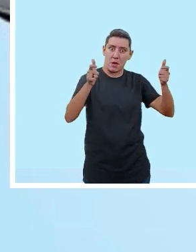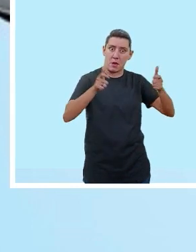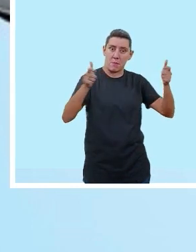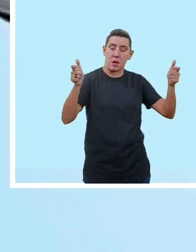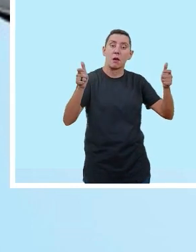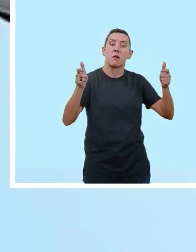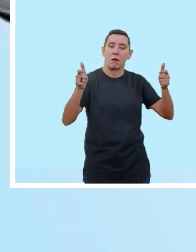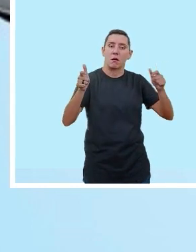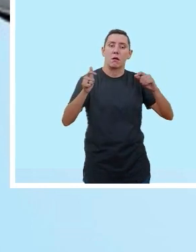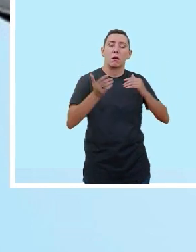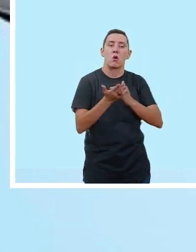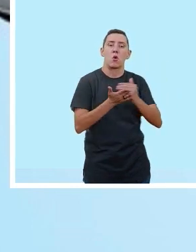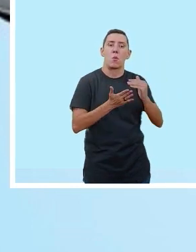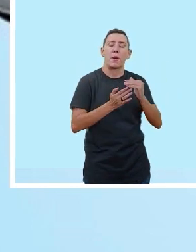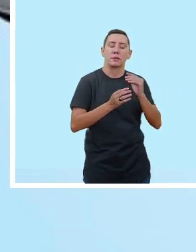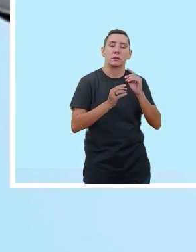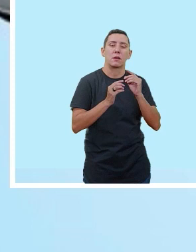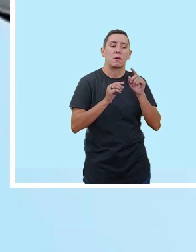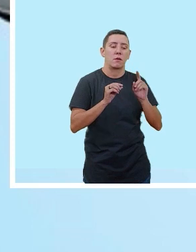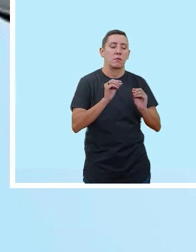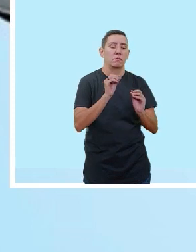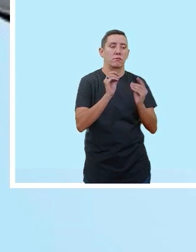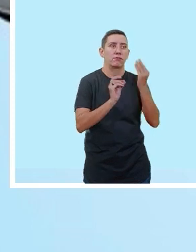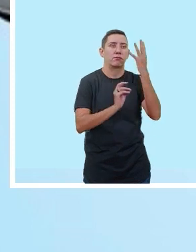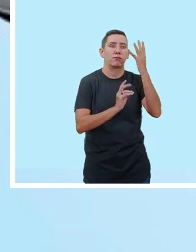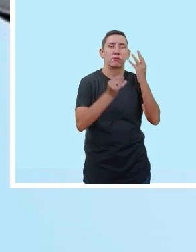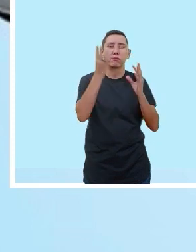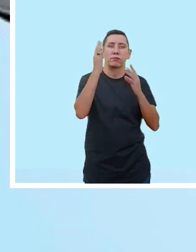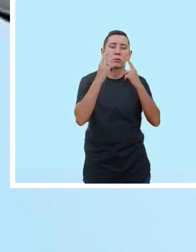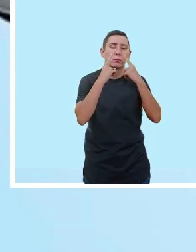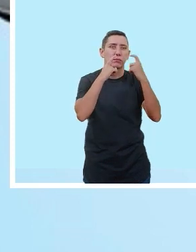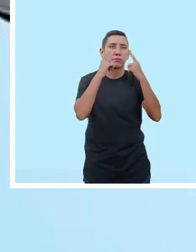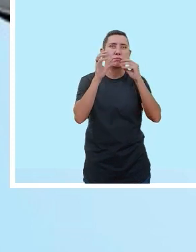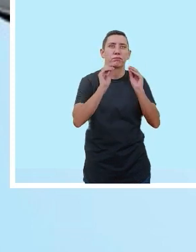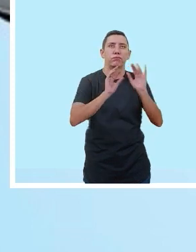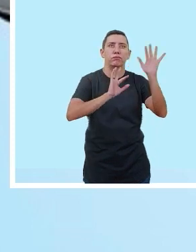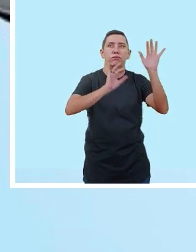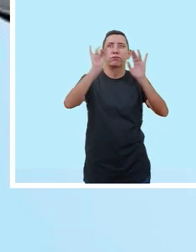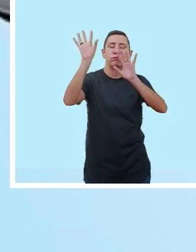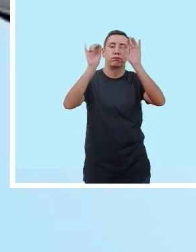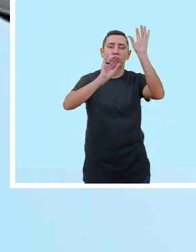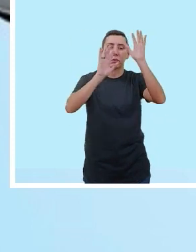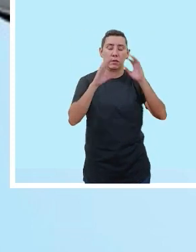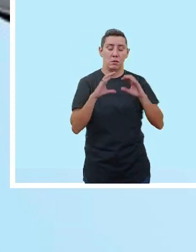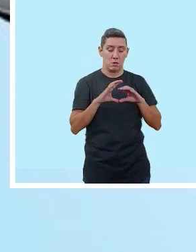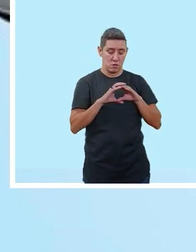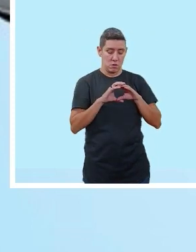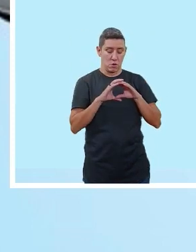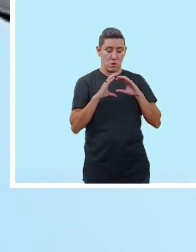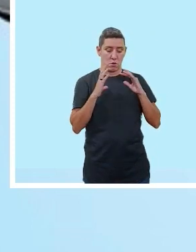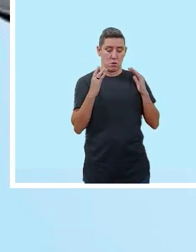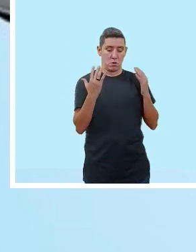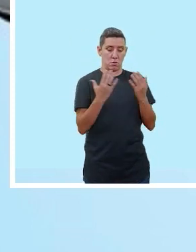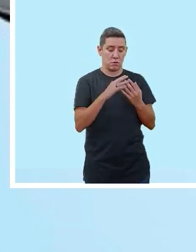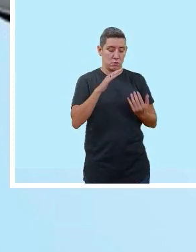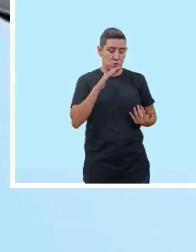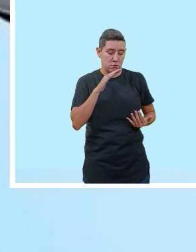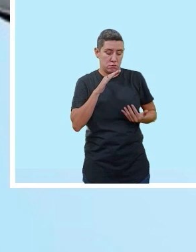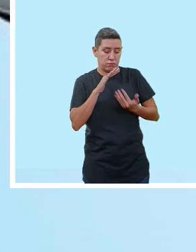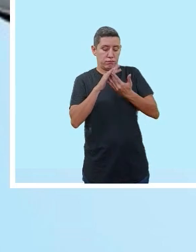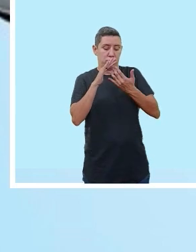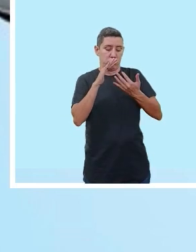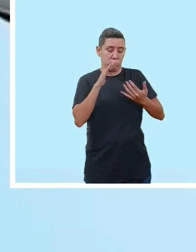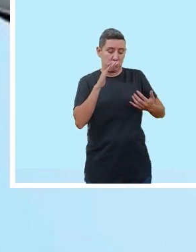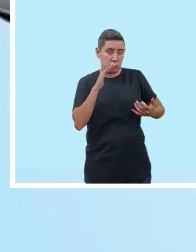gases relacionados ao efeito estufa de forma não natural, né? Então, essa ação do homem,